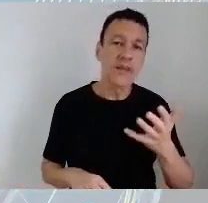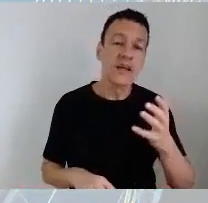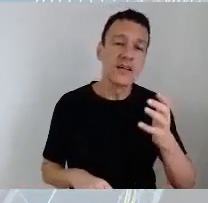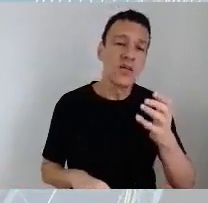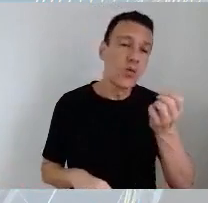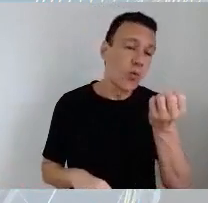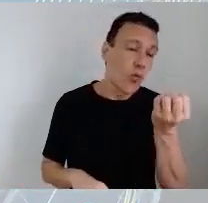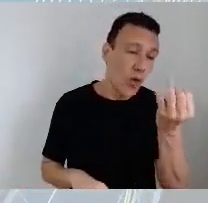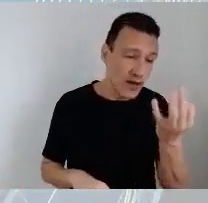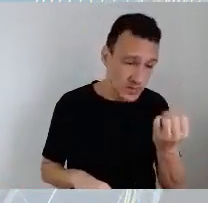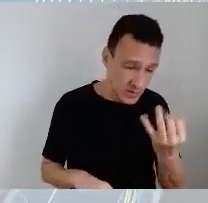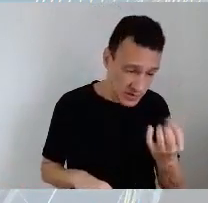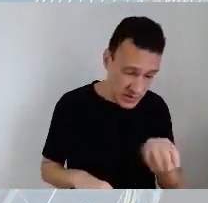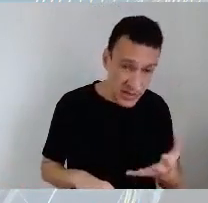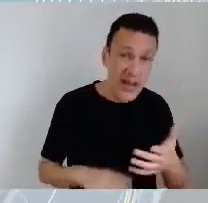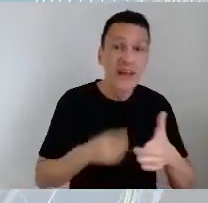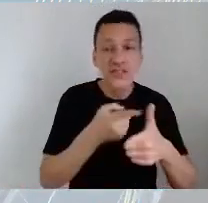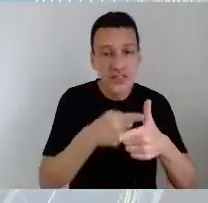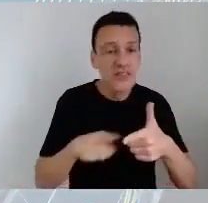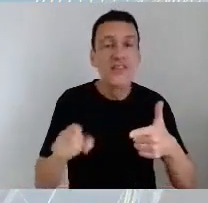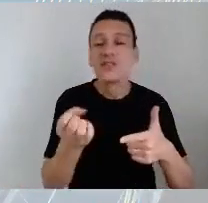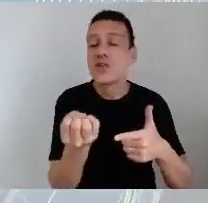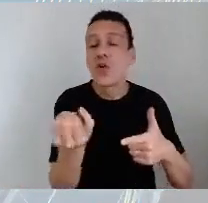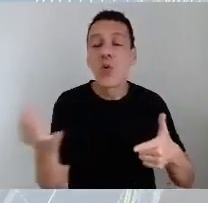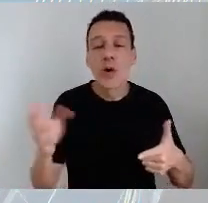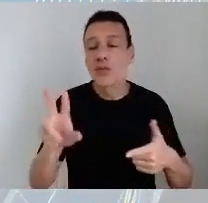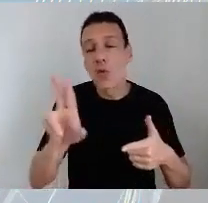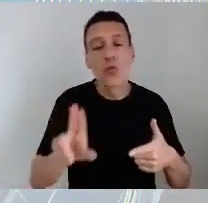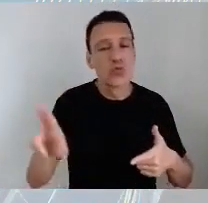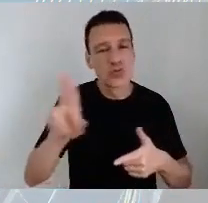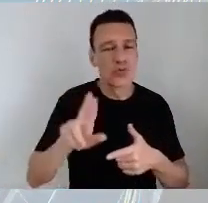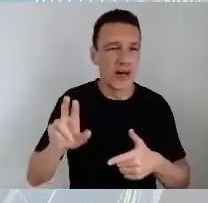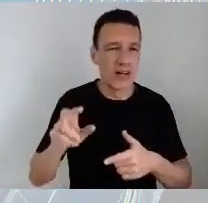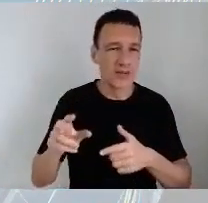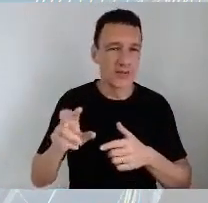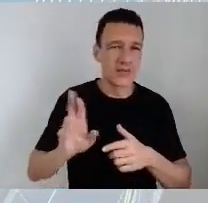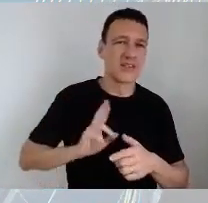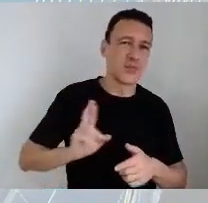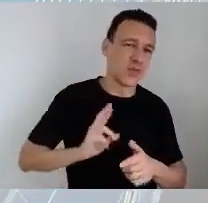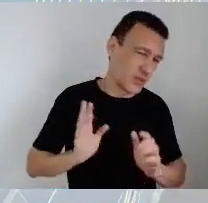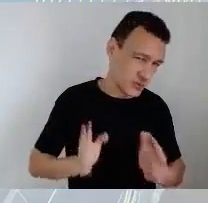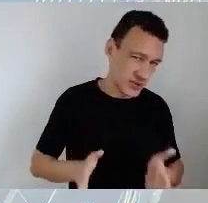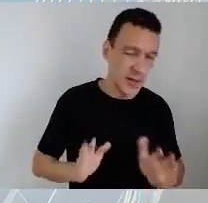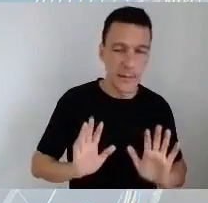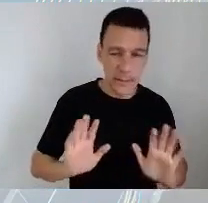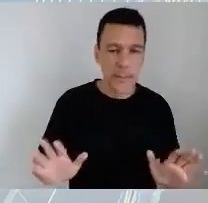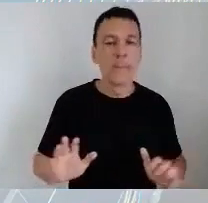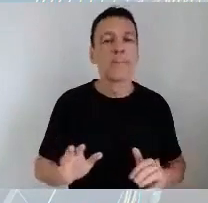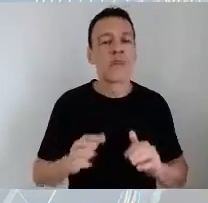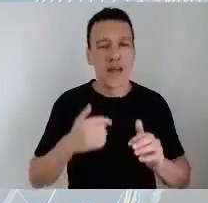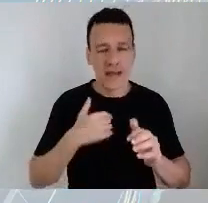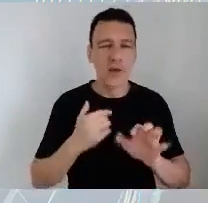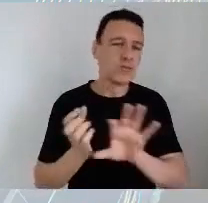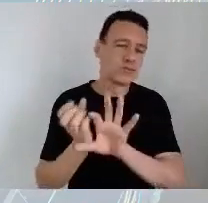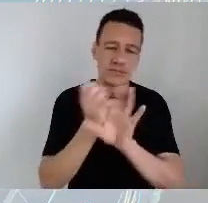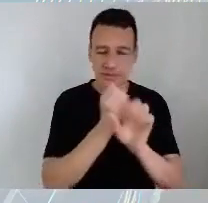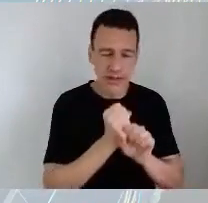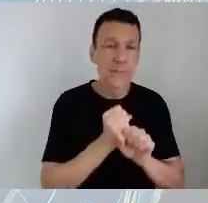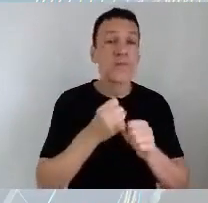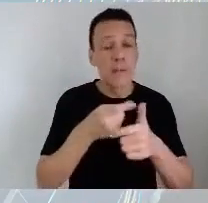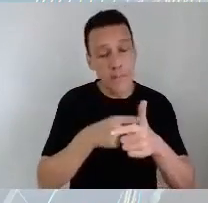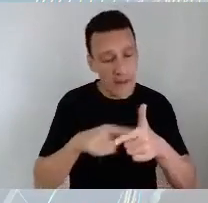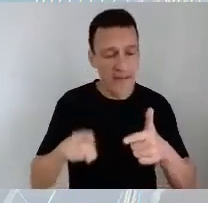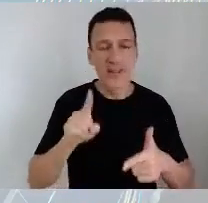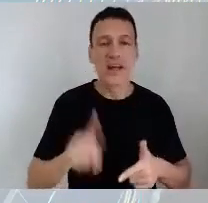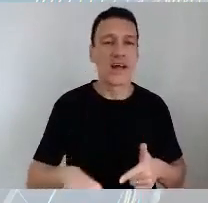que participaram da pesquisa. Aqui eu fiz um exemplo, né, e a média desse resultado ali ela dá 83, e como eu